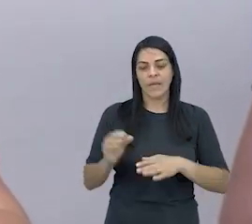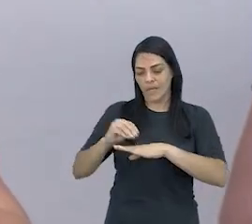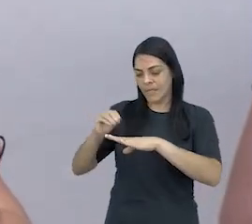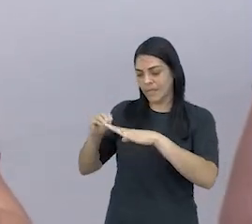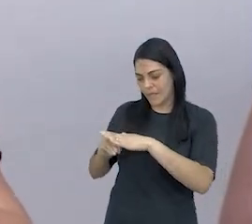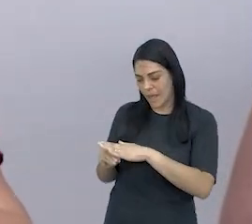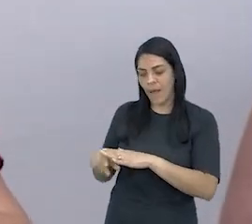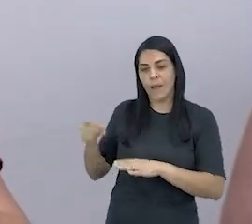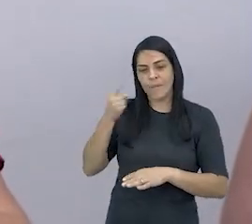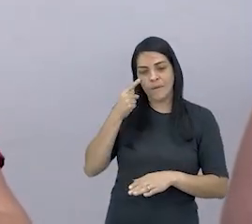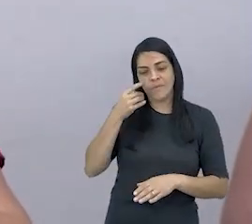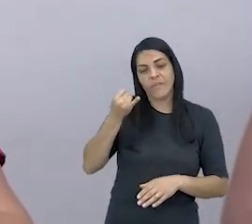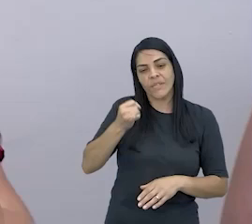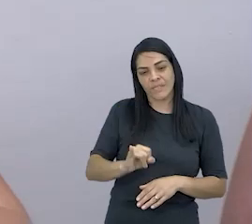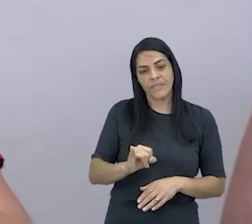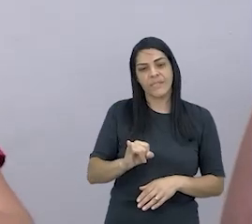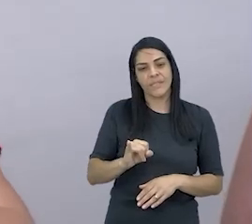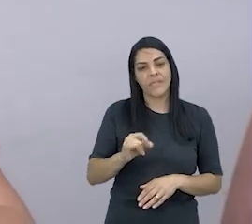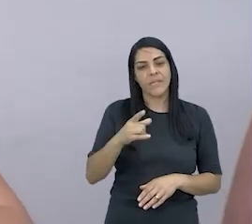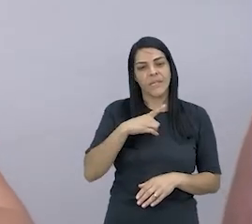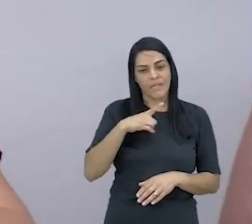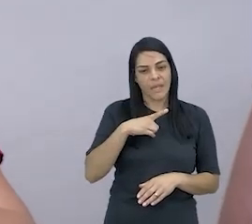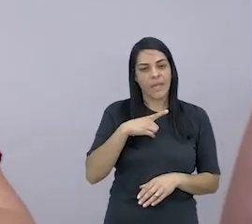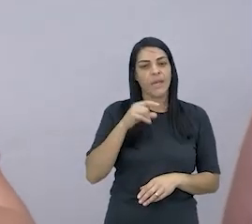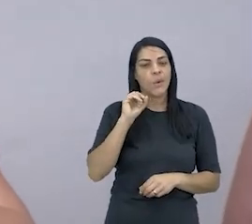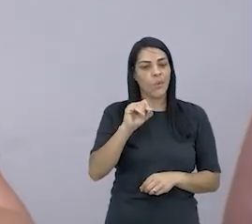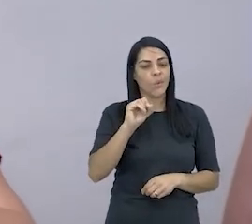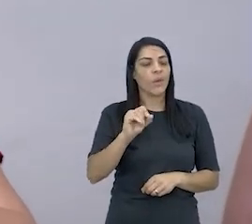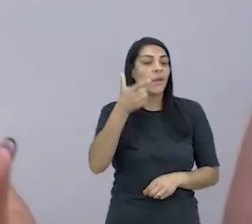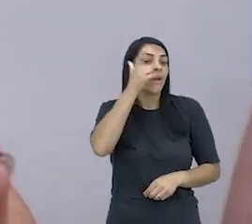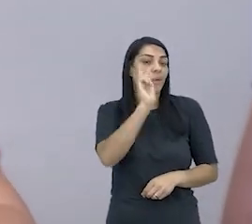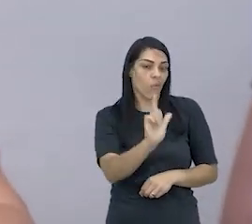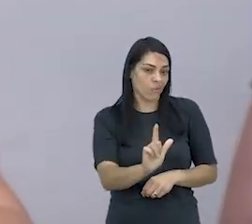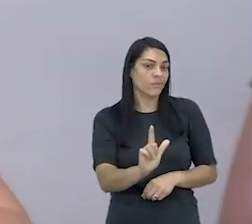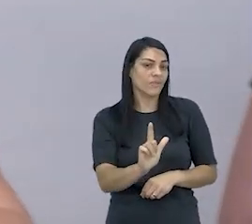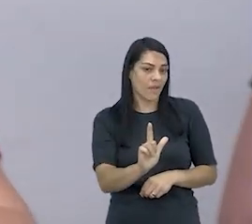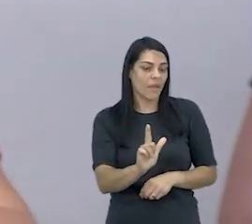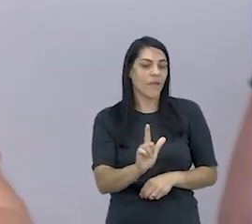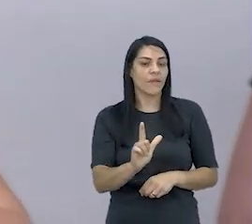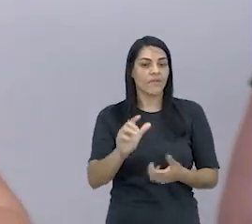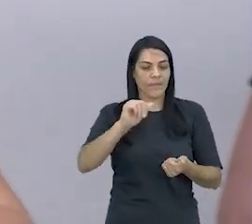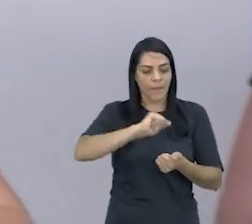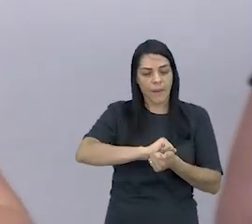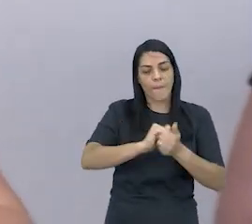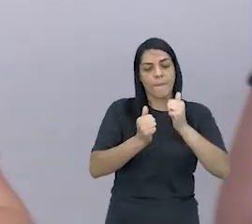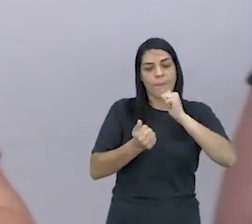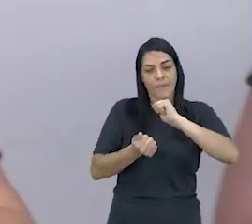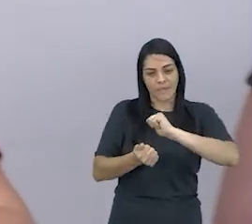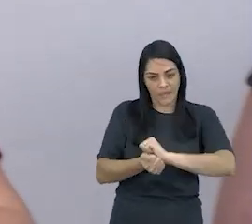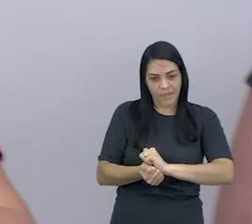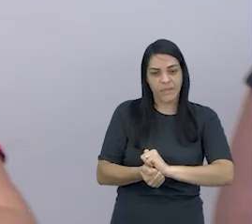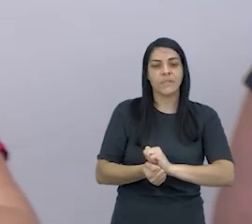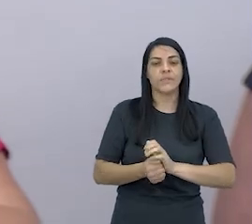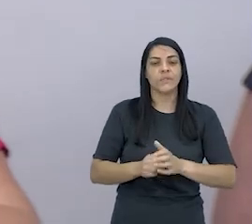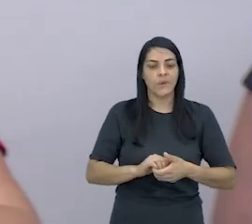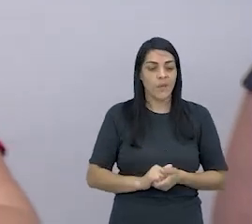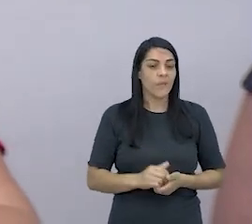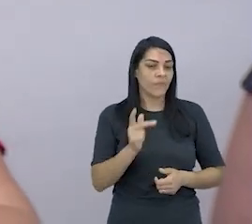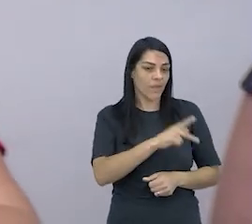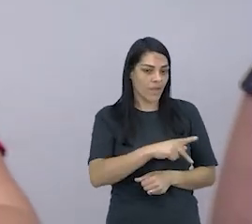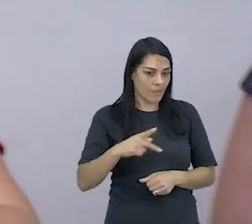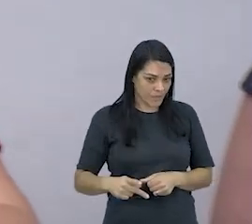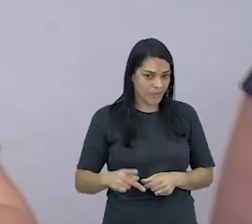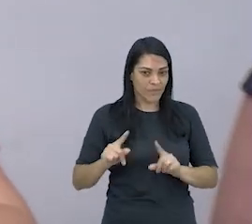verificando o que ele consegue atingir e aí vai adaptando, vai flexibilizando. E a professora da